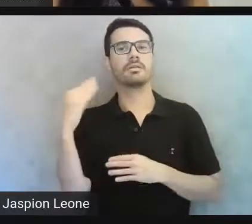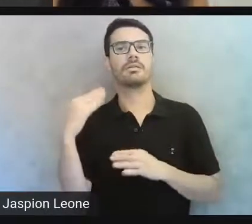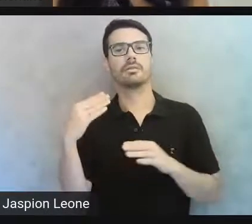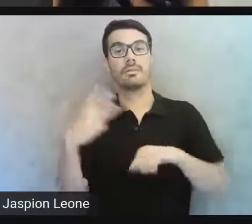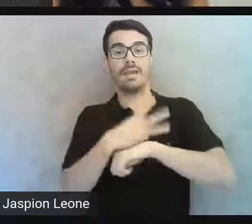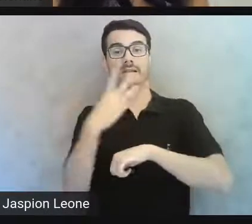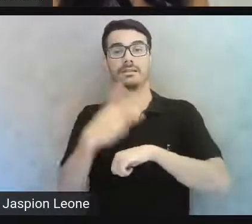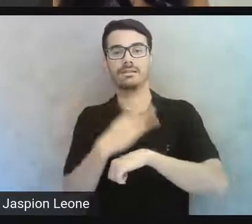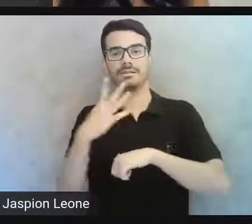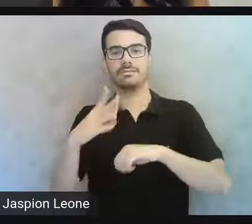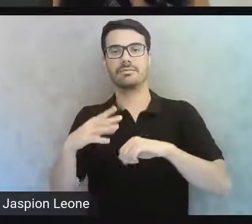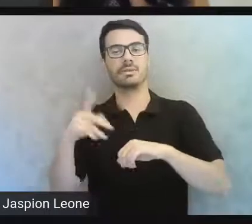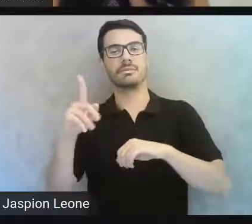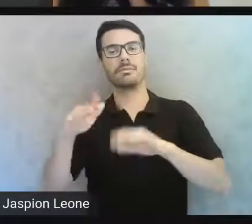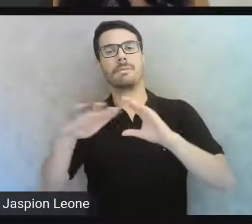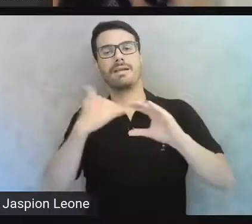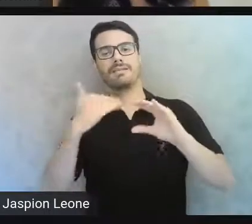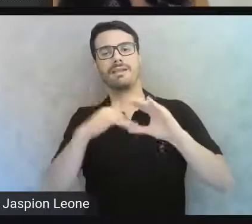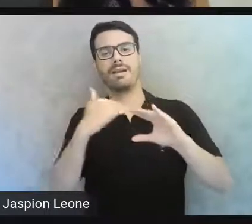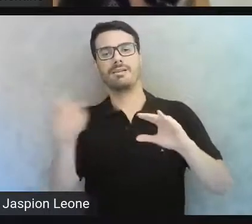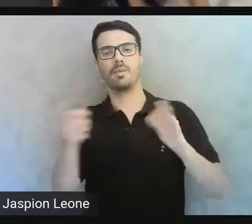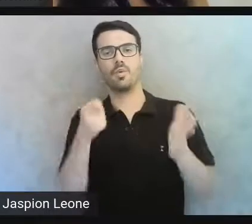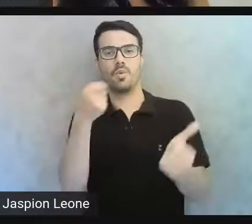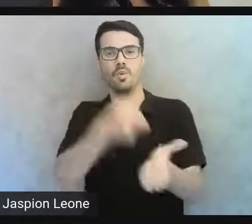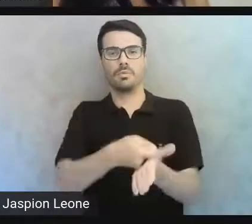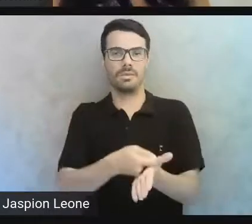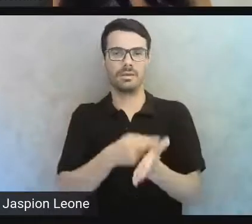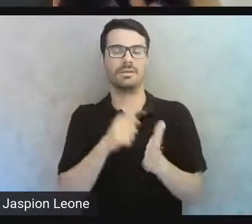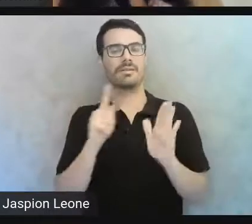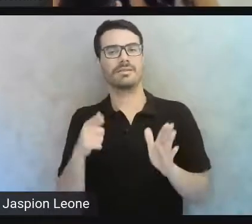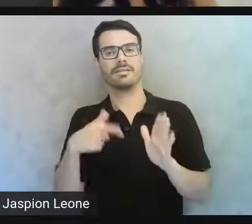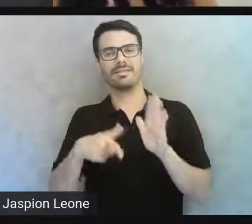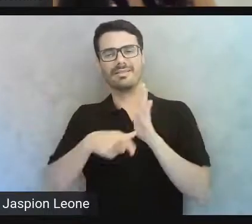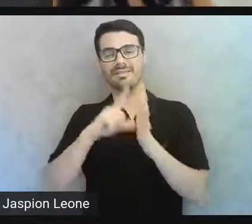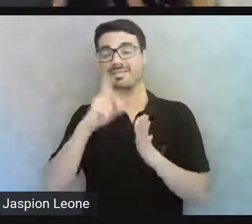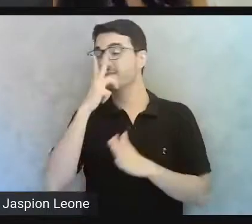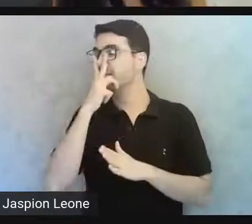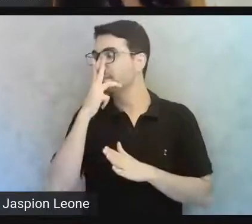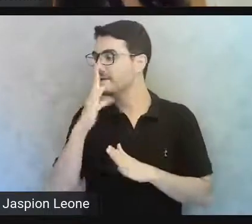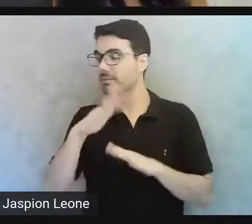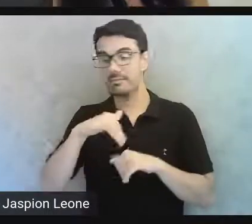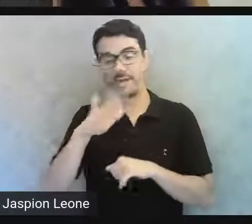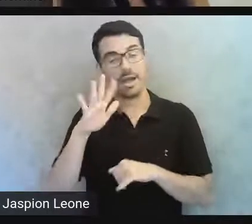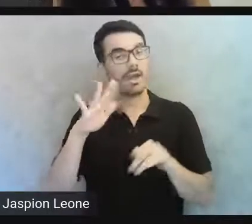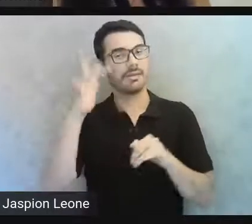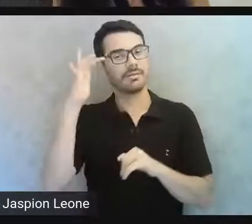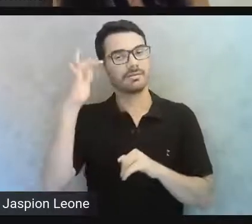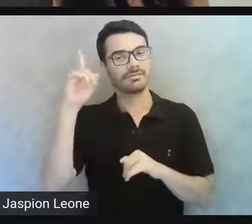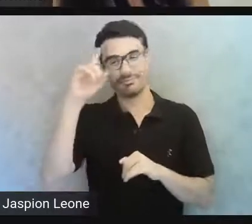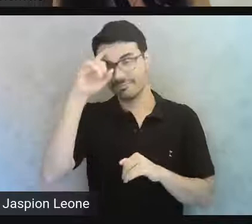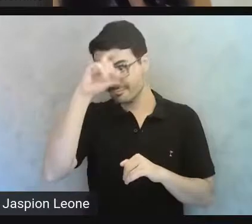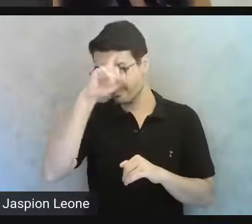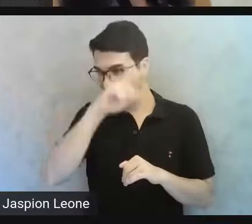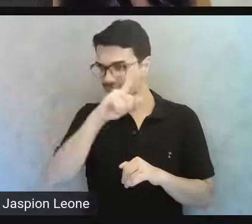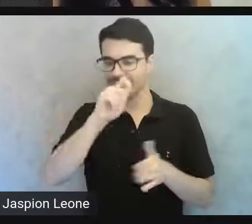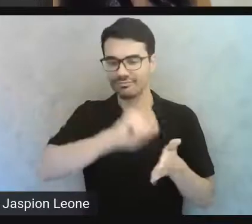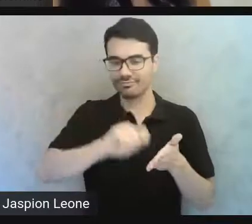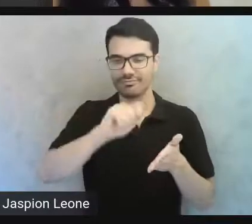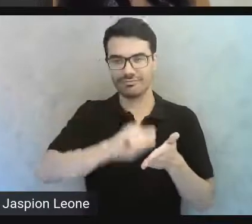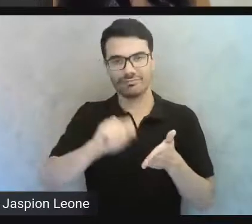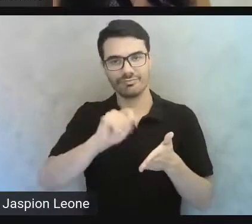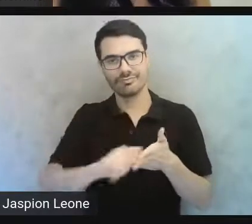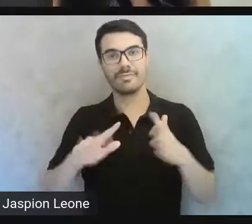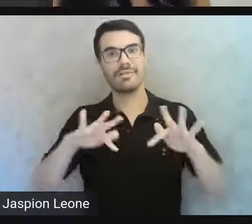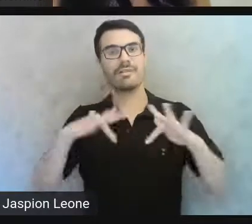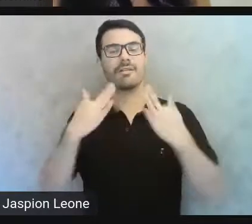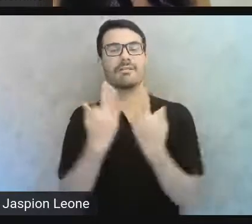bancos mandam mensagem das compras, isso tudo tem favorecido, né, que antigamente eu fico pensando que ia ser muito mais complicado para reunir todas essas informações, né,